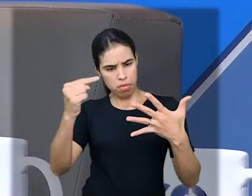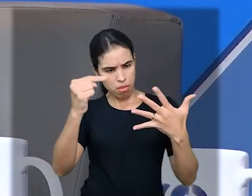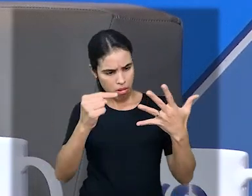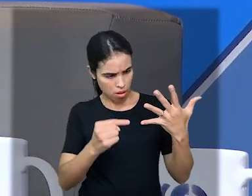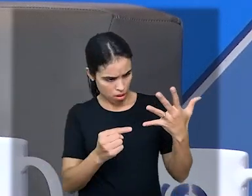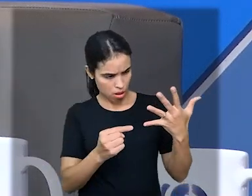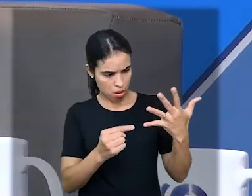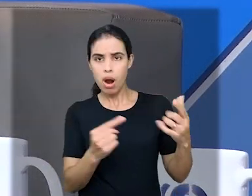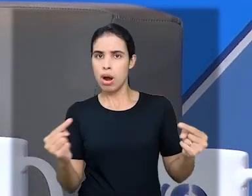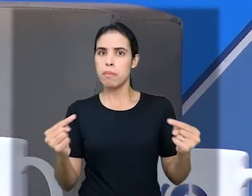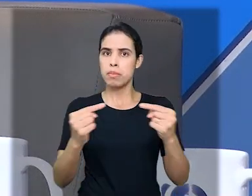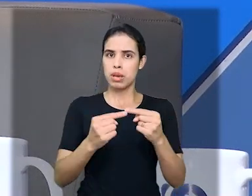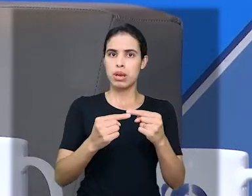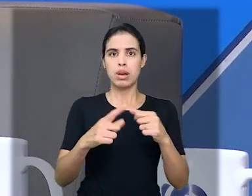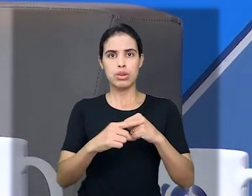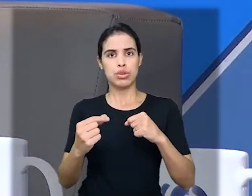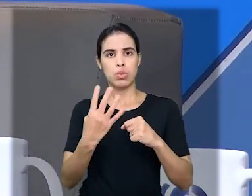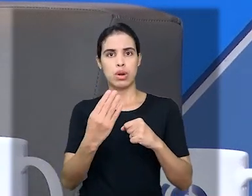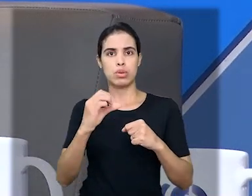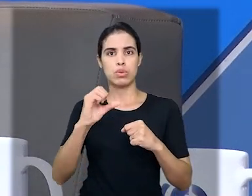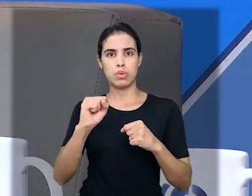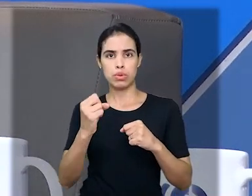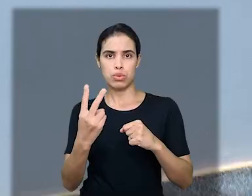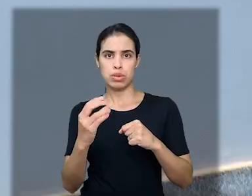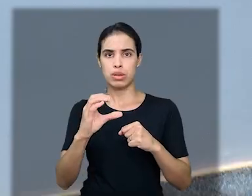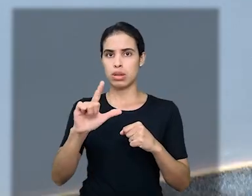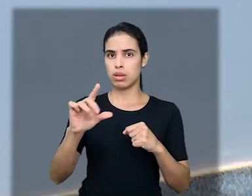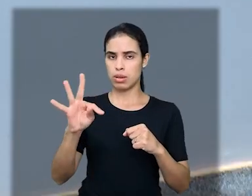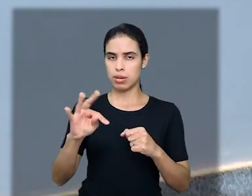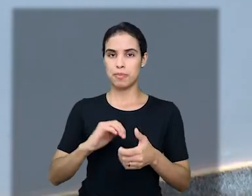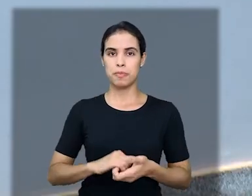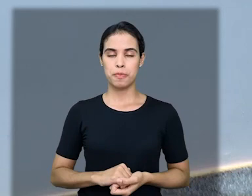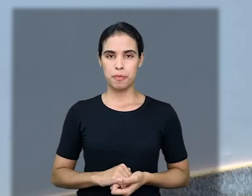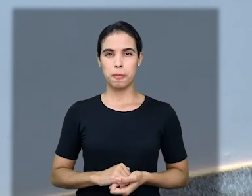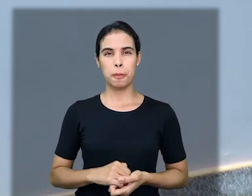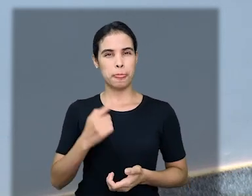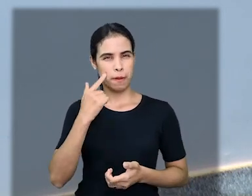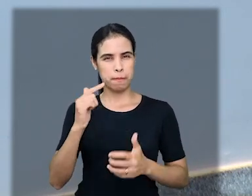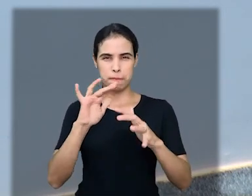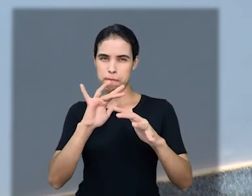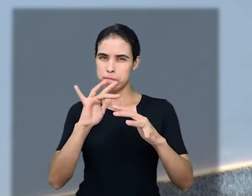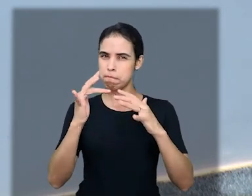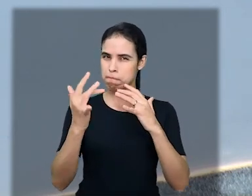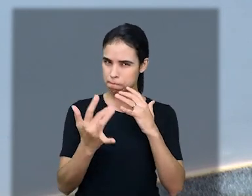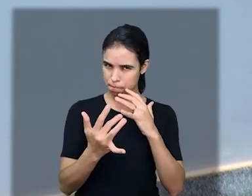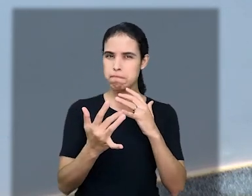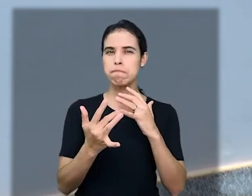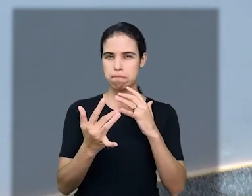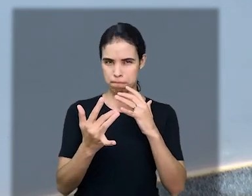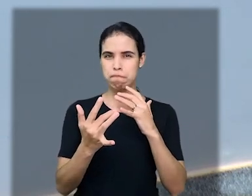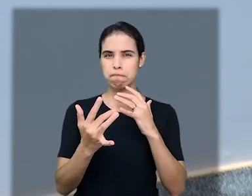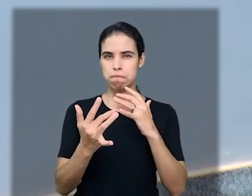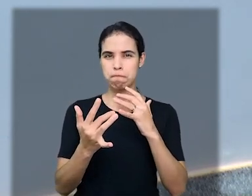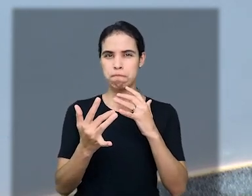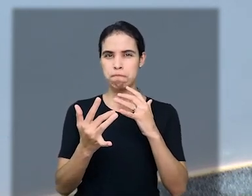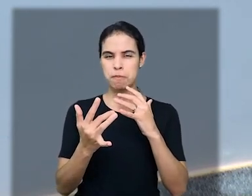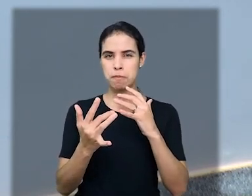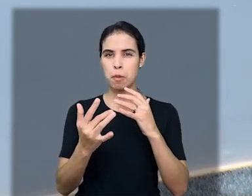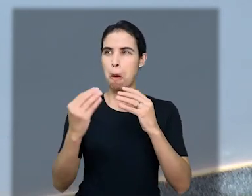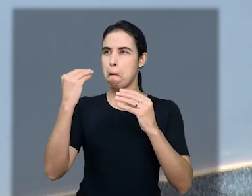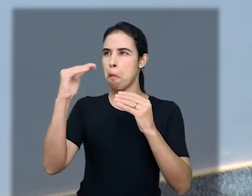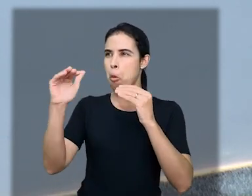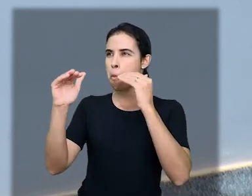das alíneas do artigo 482 da CLT. Hoje a gente tem as redes sociais, né? Muita gente às vezes se envolvendo